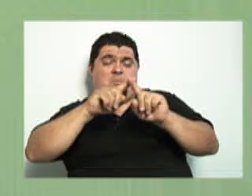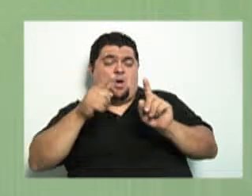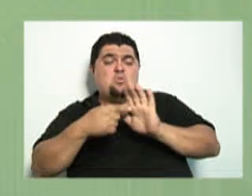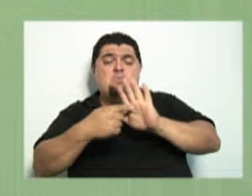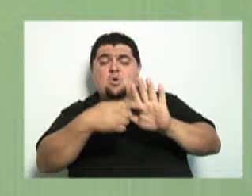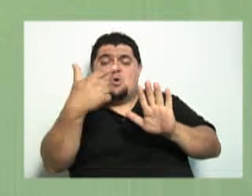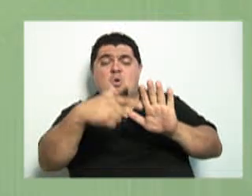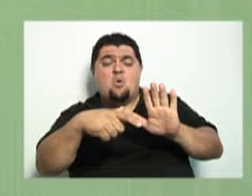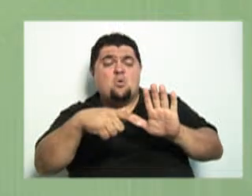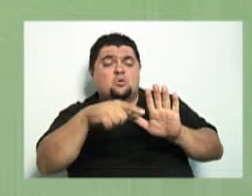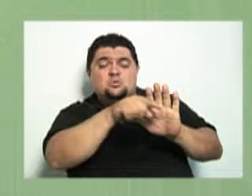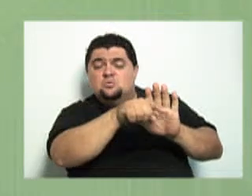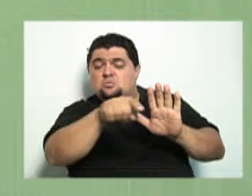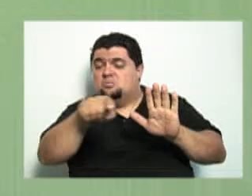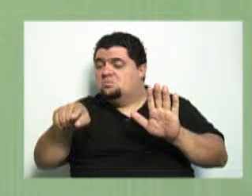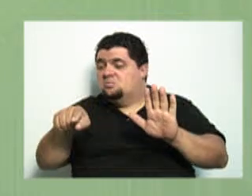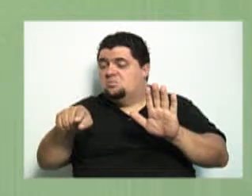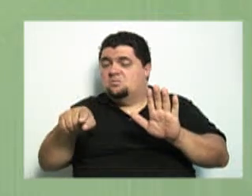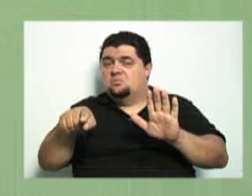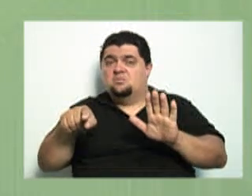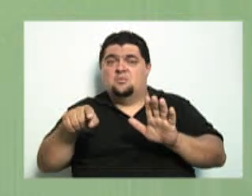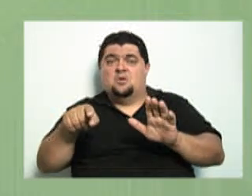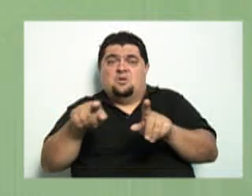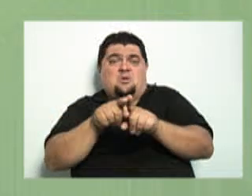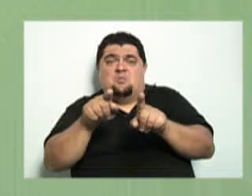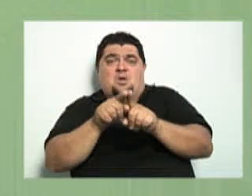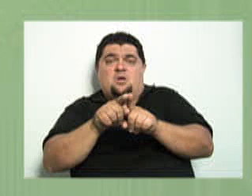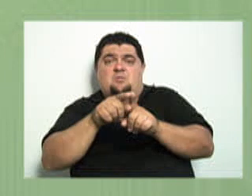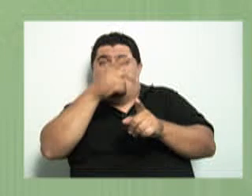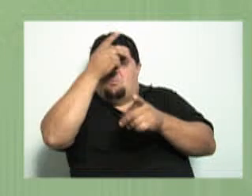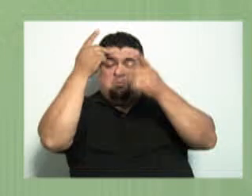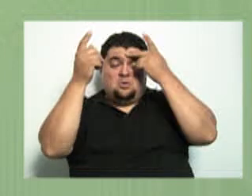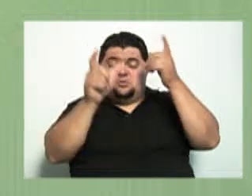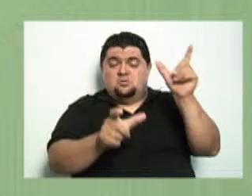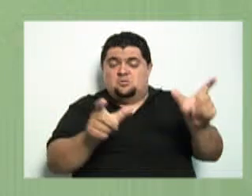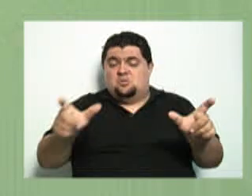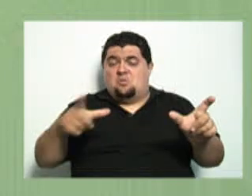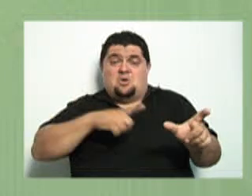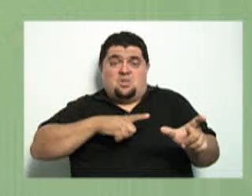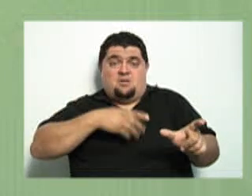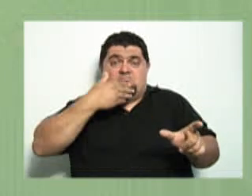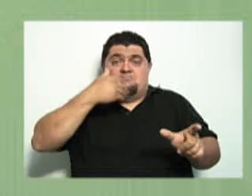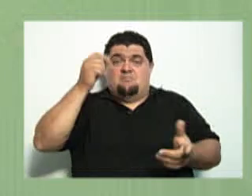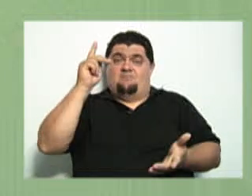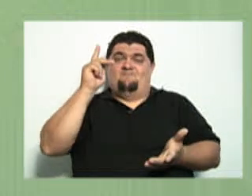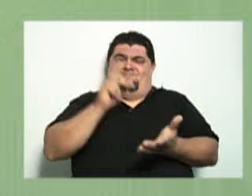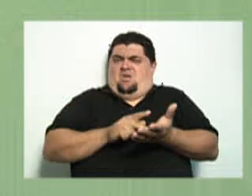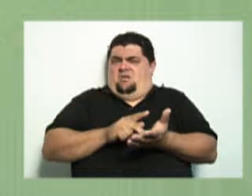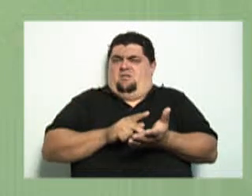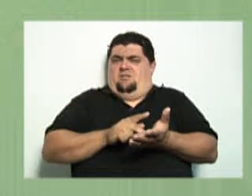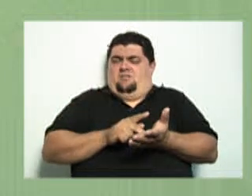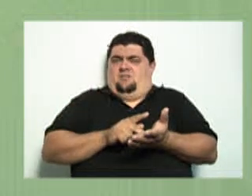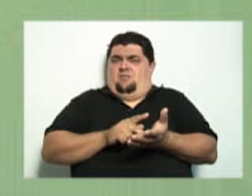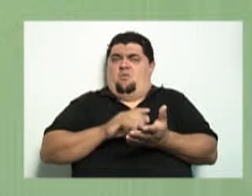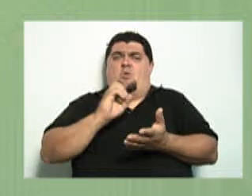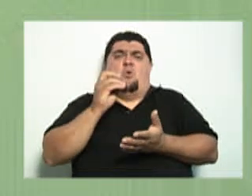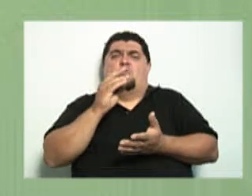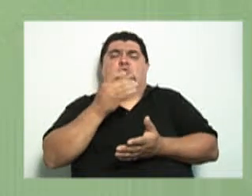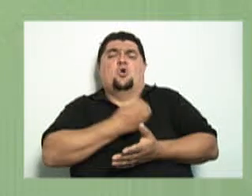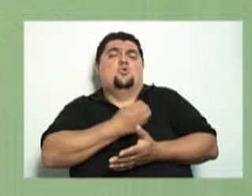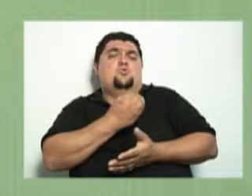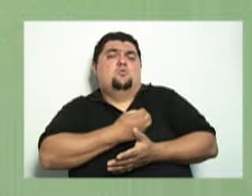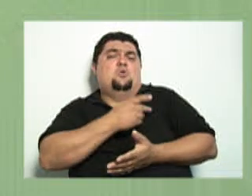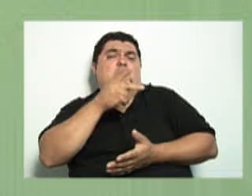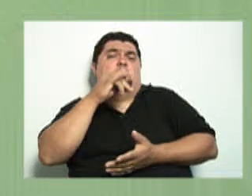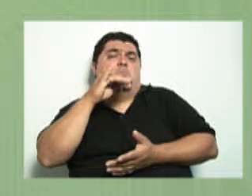essa riqueza. Também não indica se as pessoas estão realmente melhorando suas vidas, tendo mais acesso a